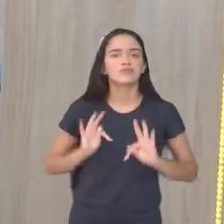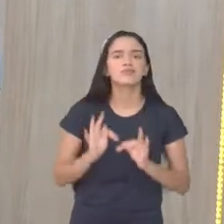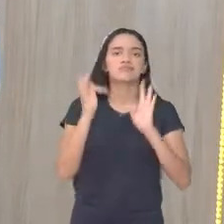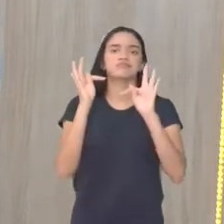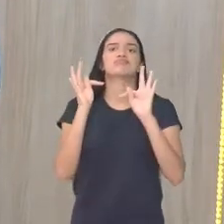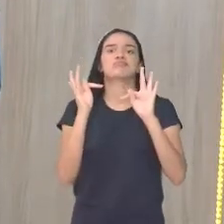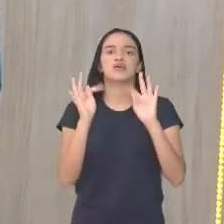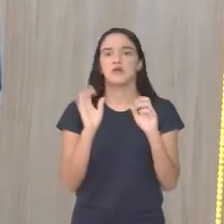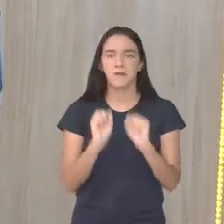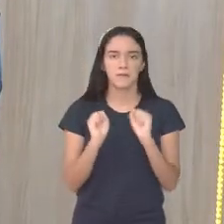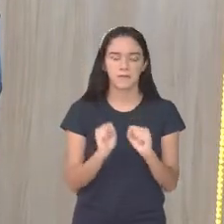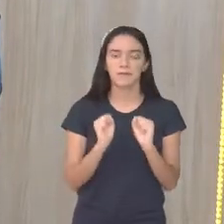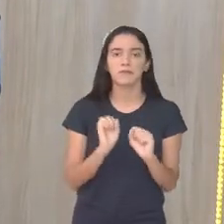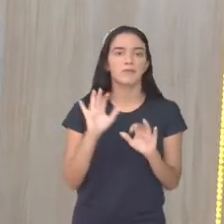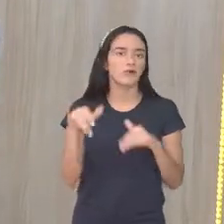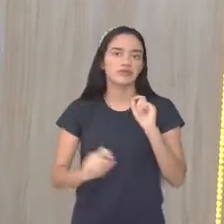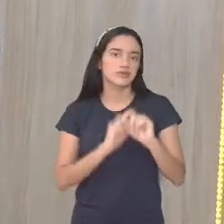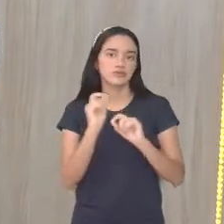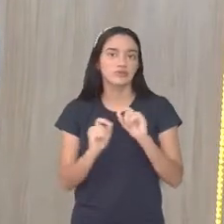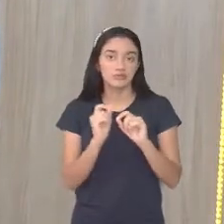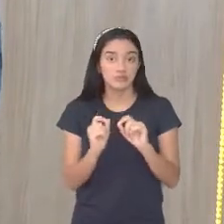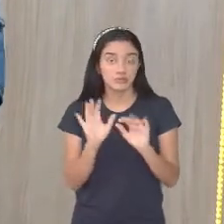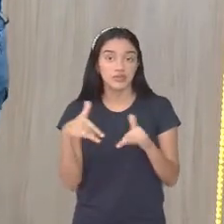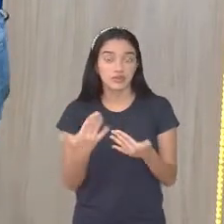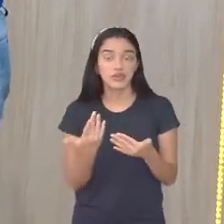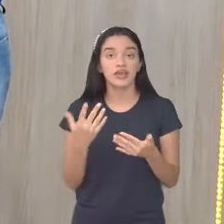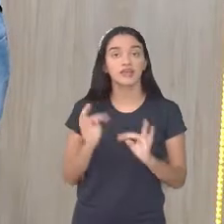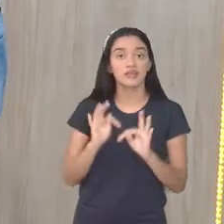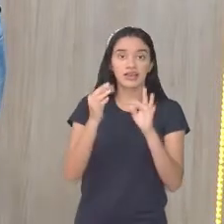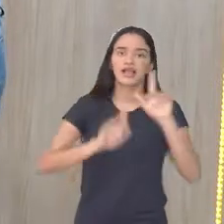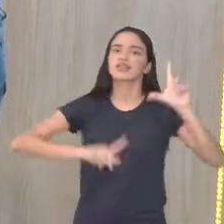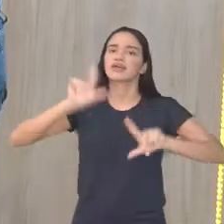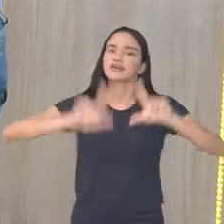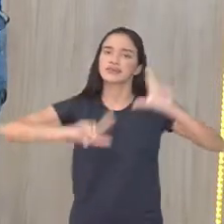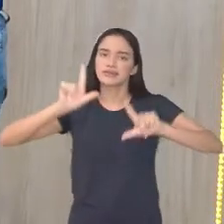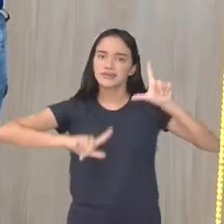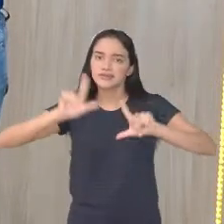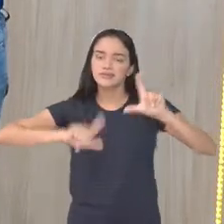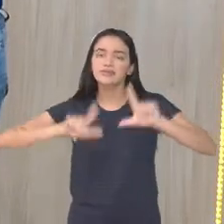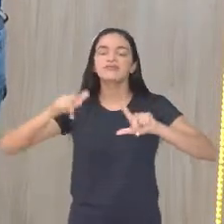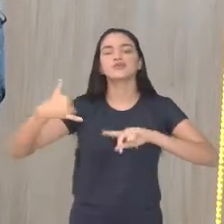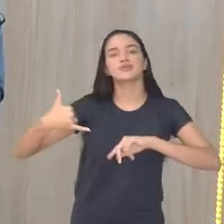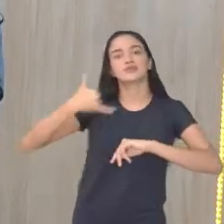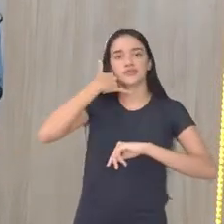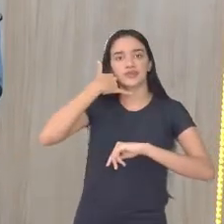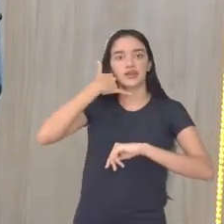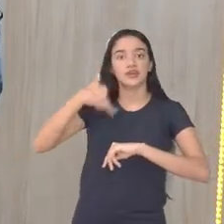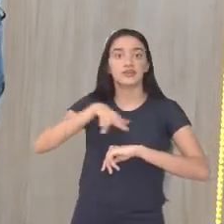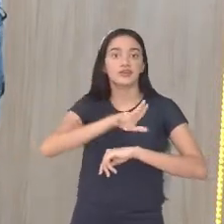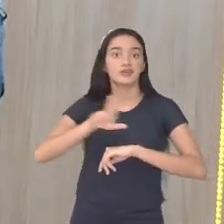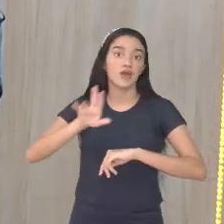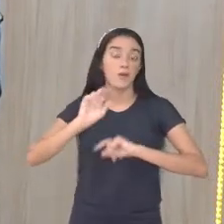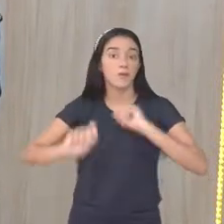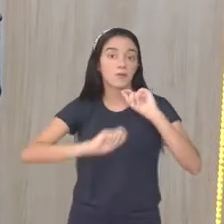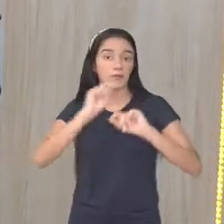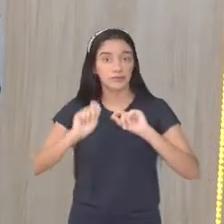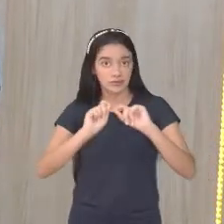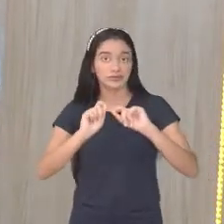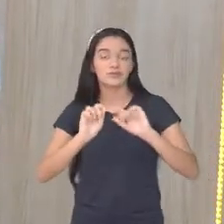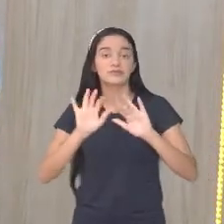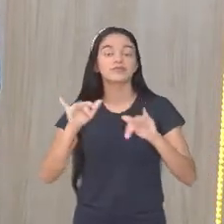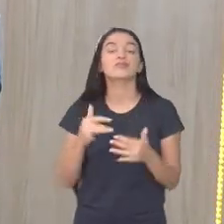tido desde sempre como um gênero de pintura. Mas, na verdade, o retrato existe desde a antiguidade em forma de escultura. Né?